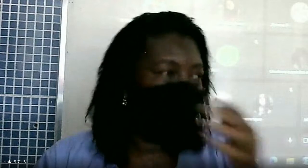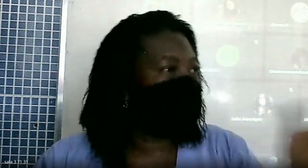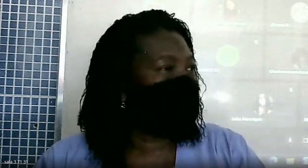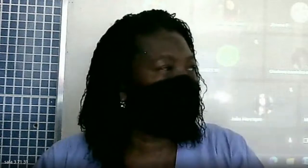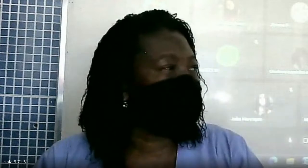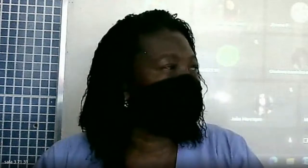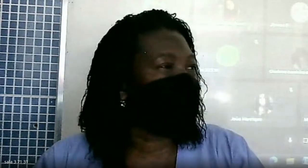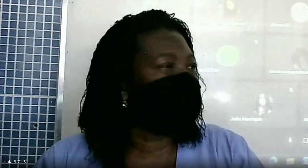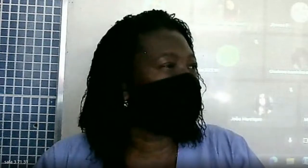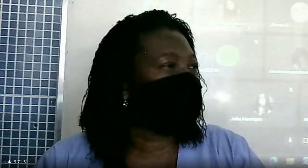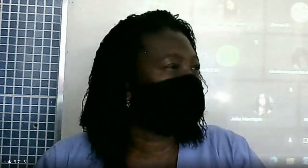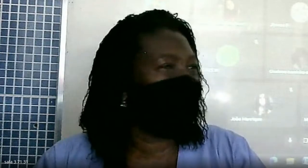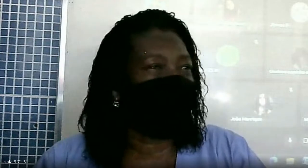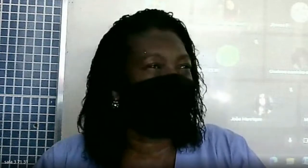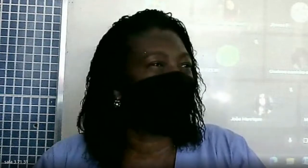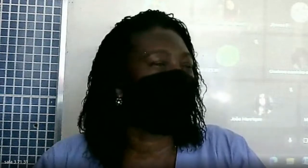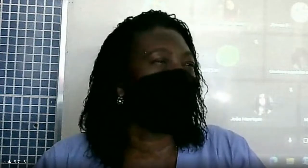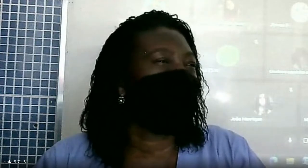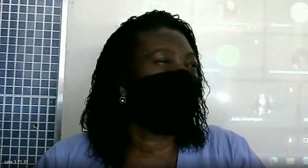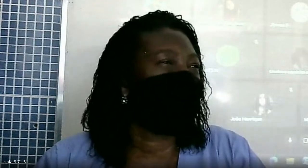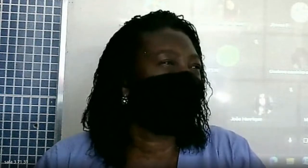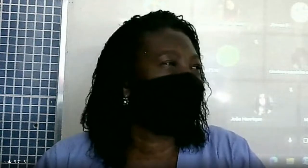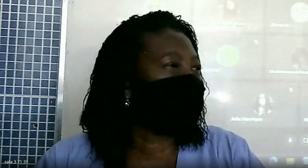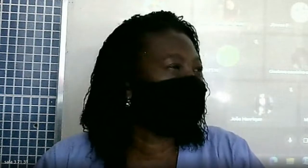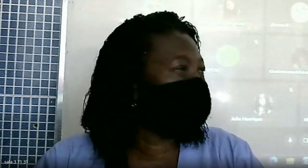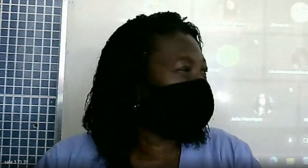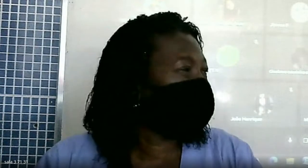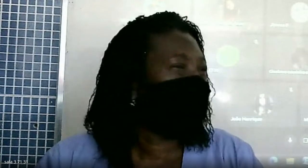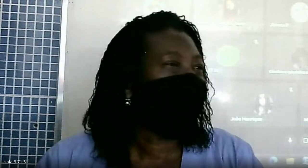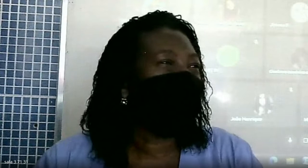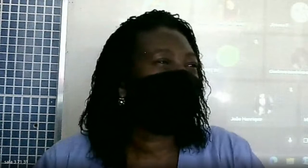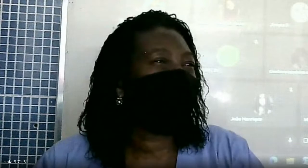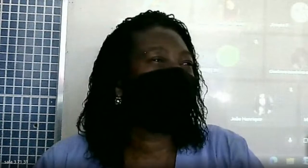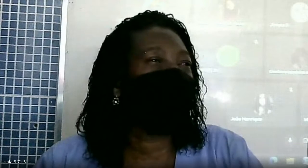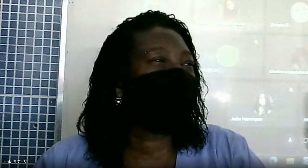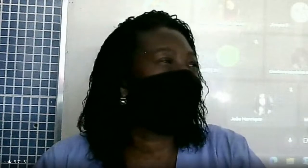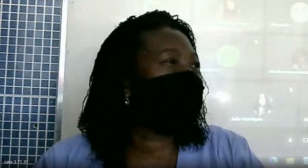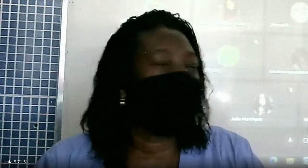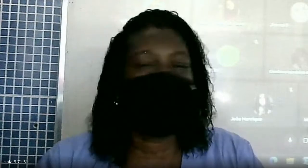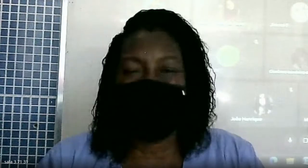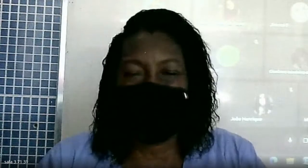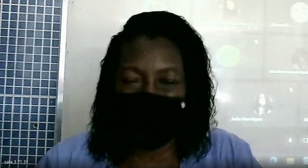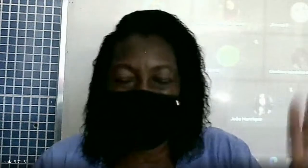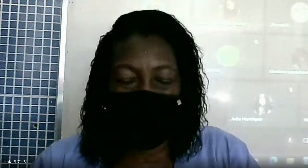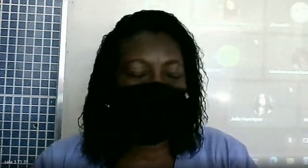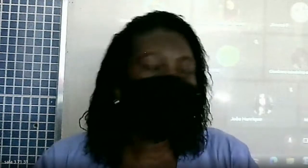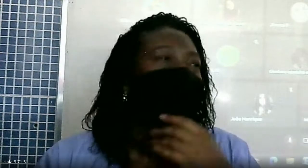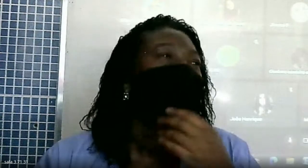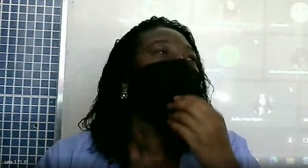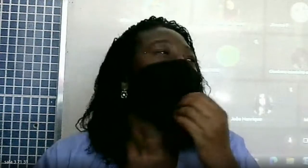Que Richard estava zoando. Era Richard que estava zoando quem, gente? Richard estava zoando não sei quem que dança aí,